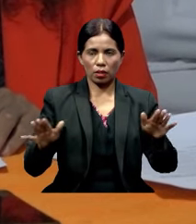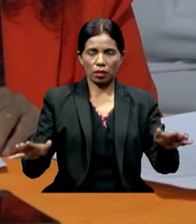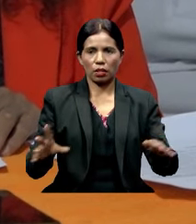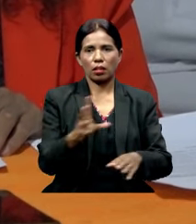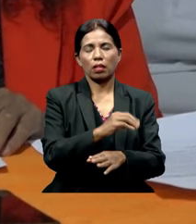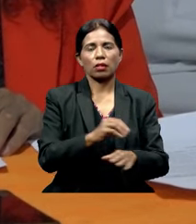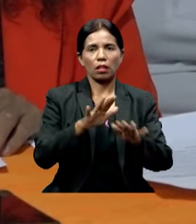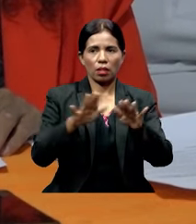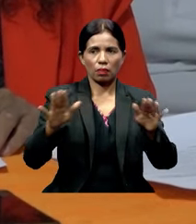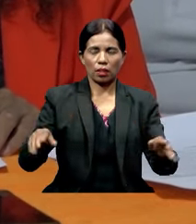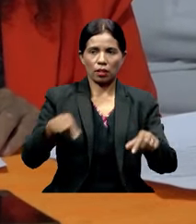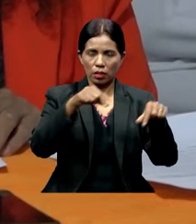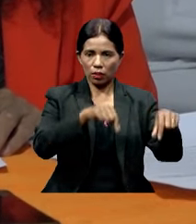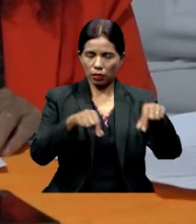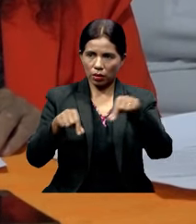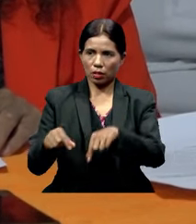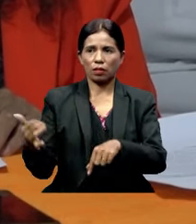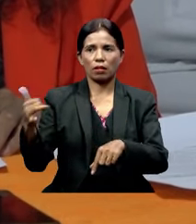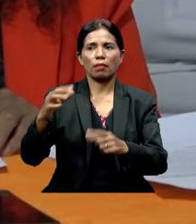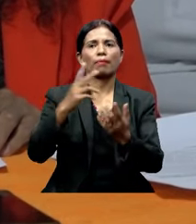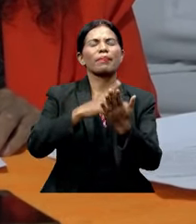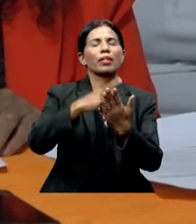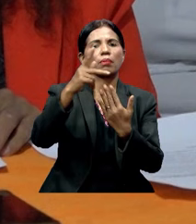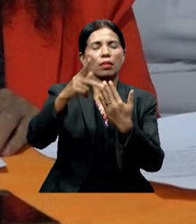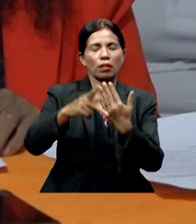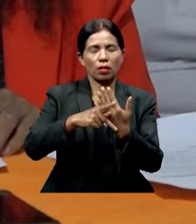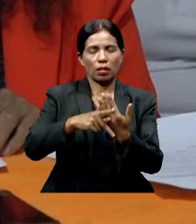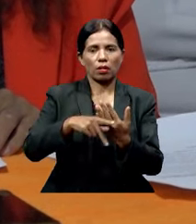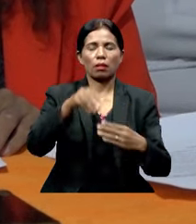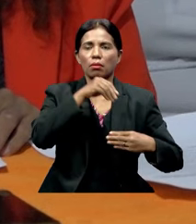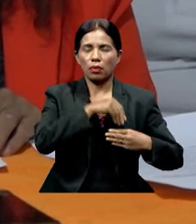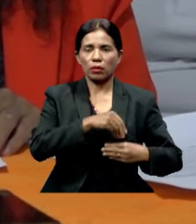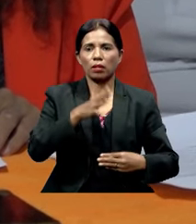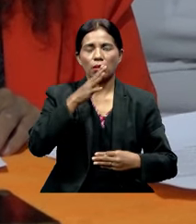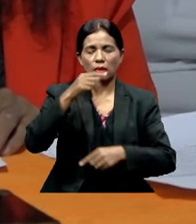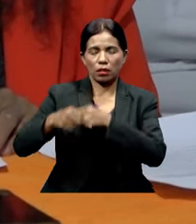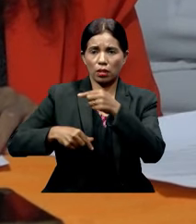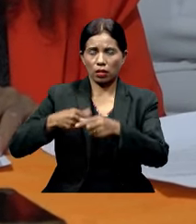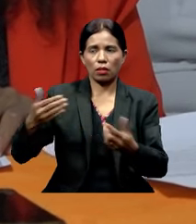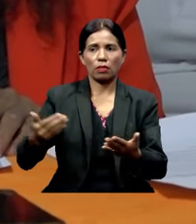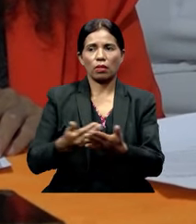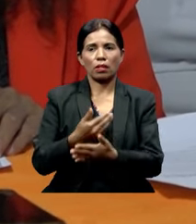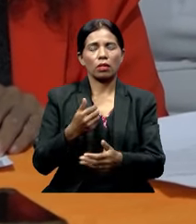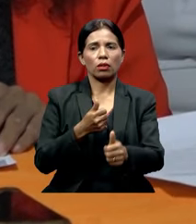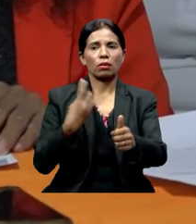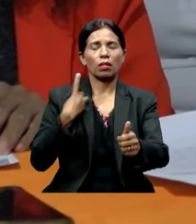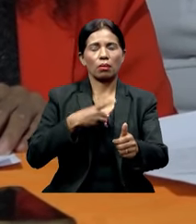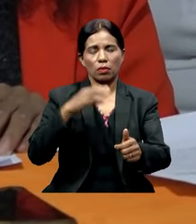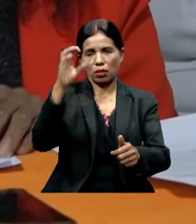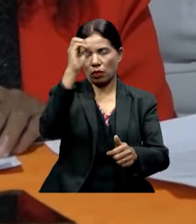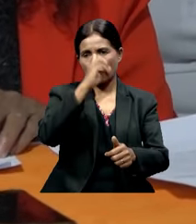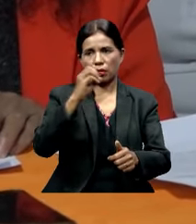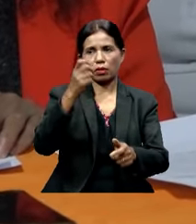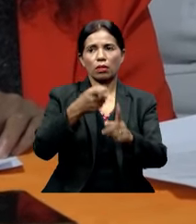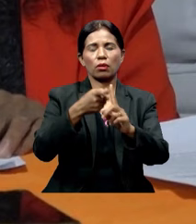labarik deficiência sira. Programa Bolsa da Mãe Geração FUN tuir amini observação no